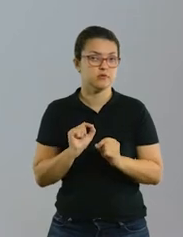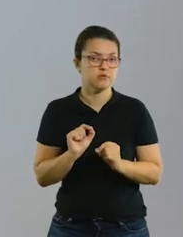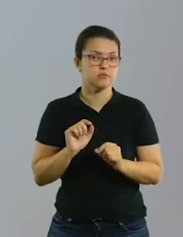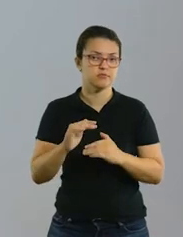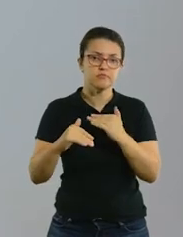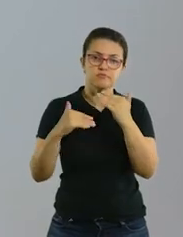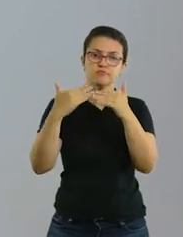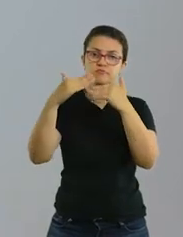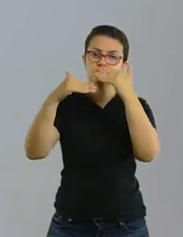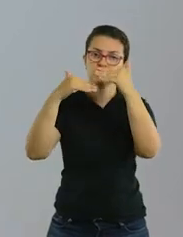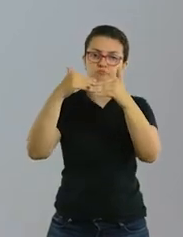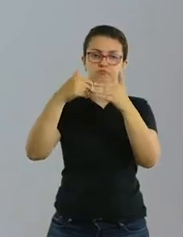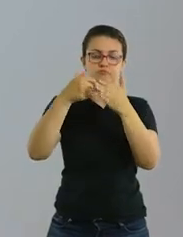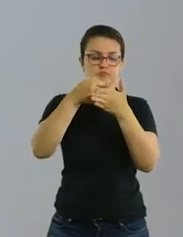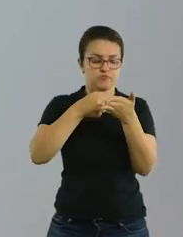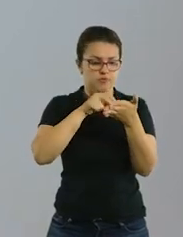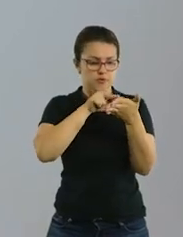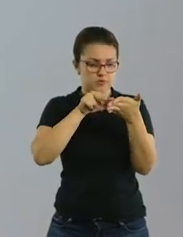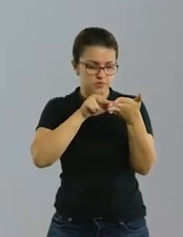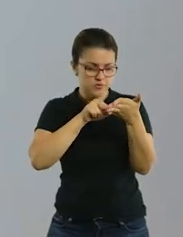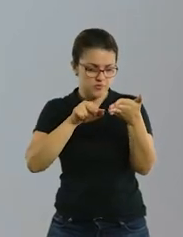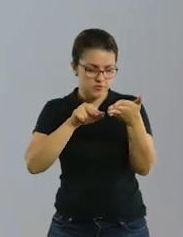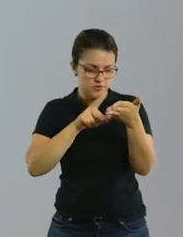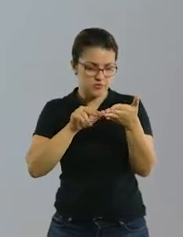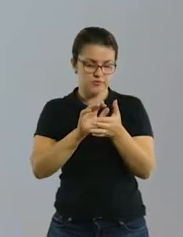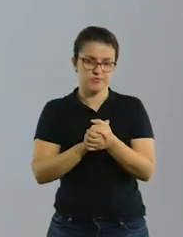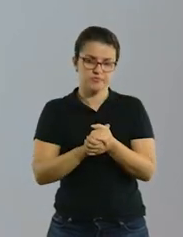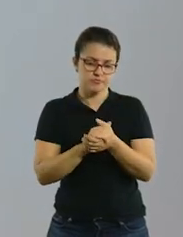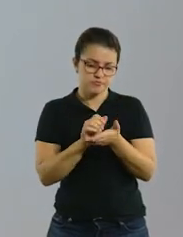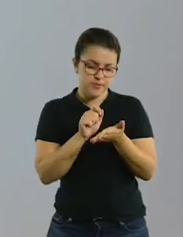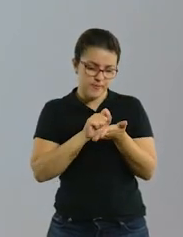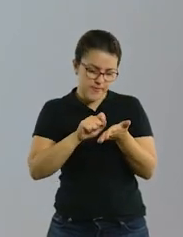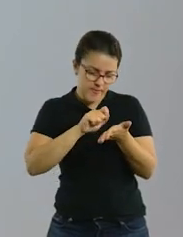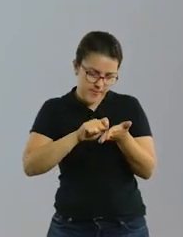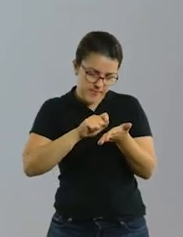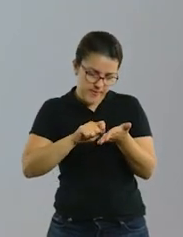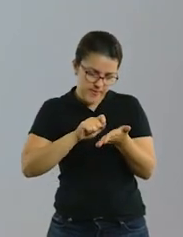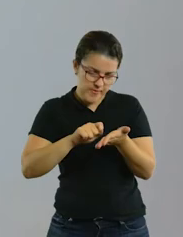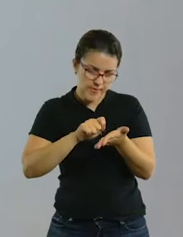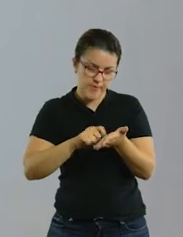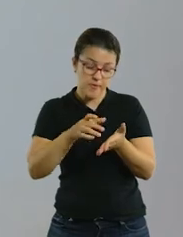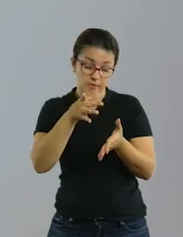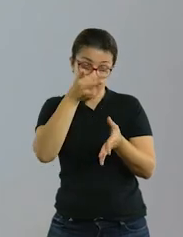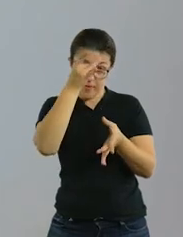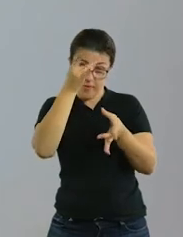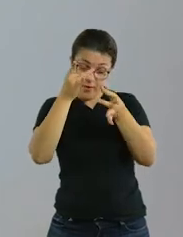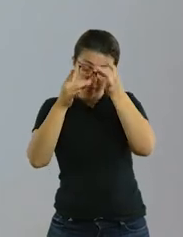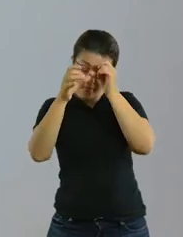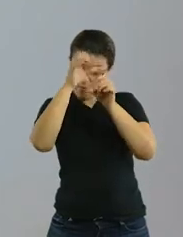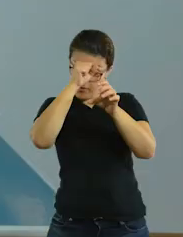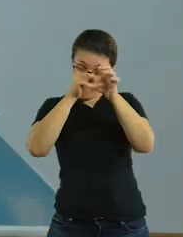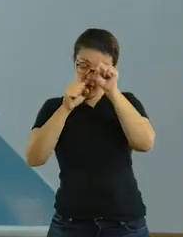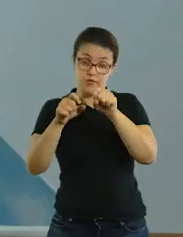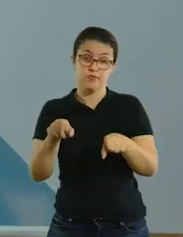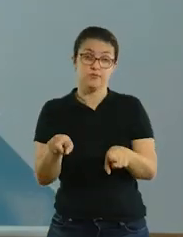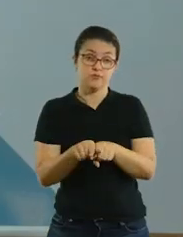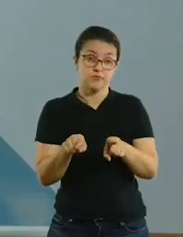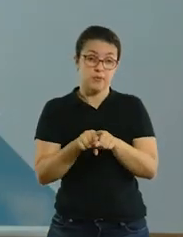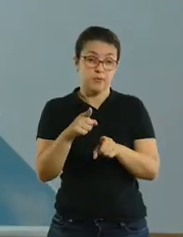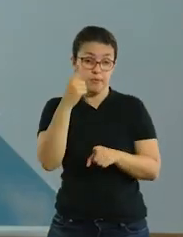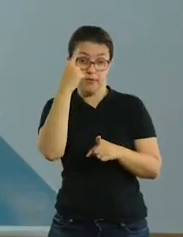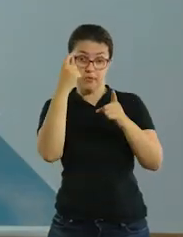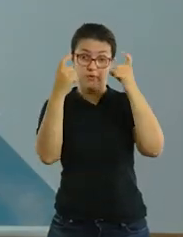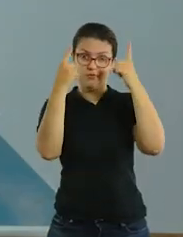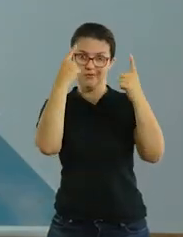desenvolver a leitura, a interpretação, a escrita, a memória e a criatividade. Agora